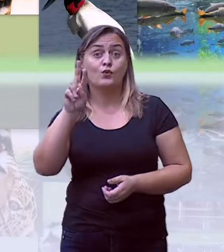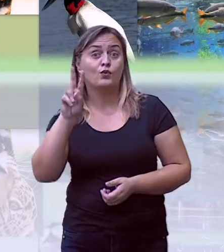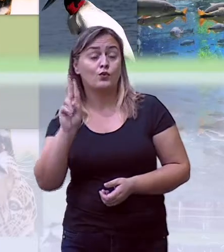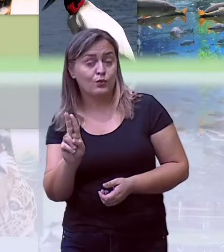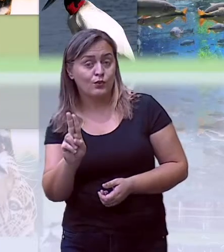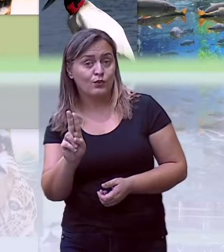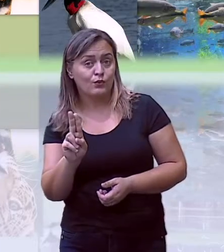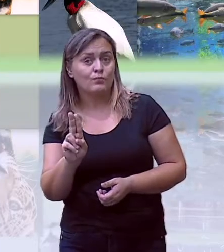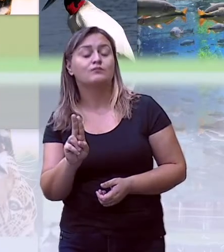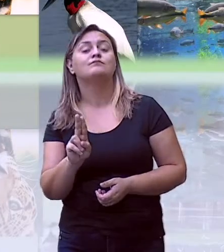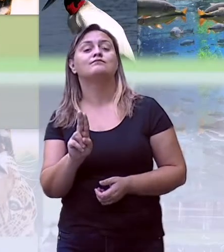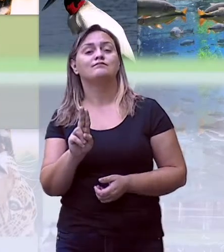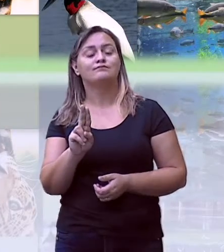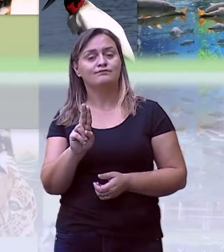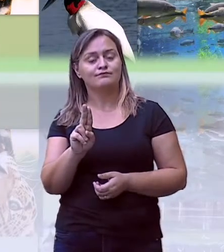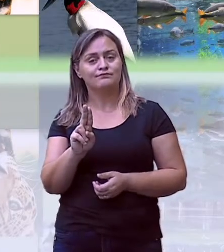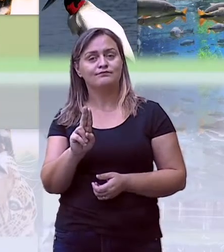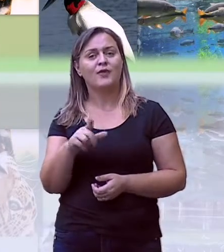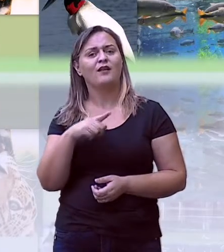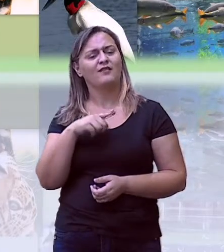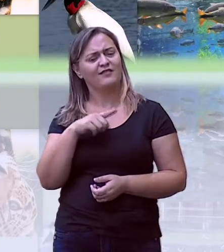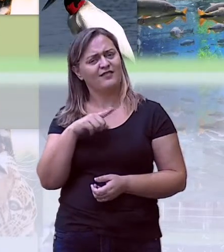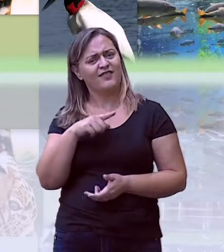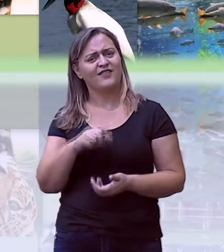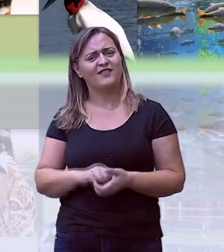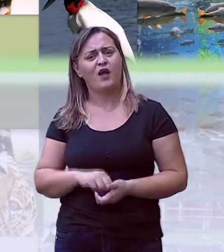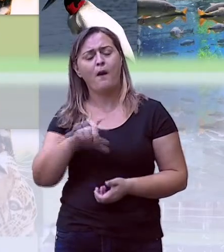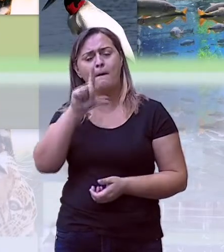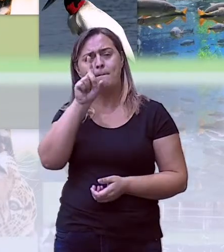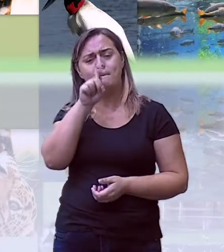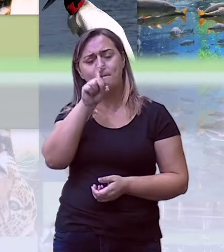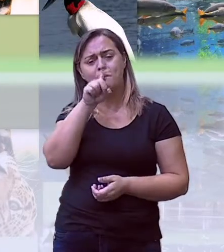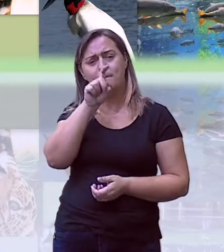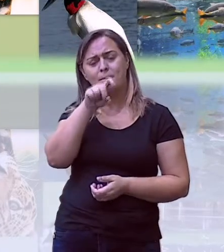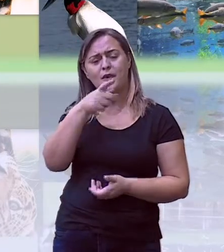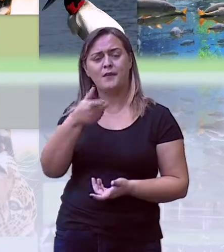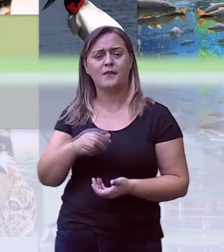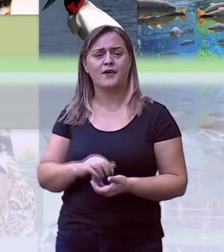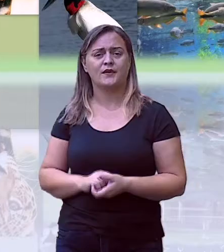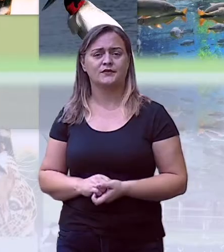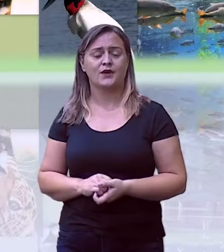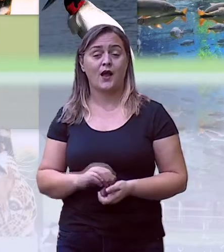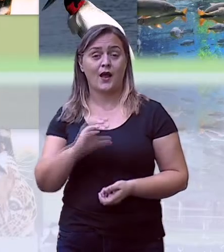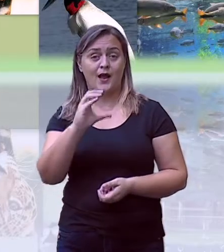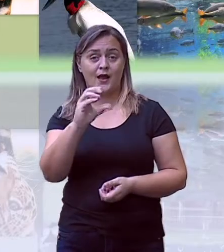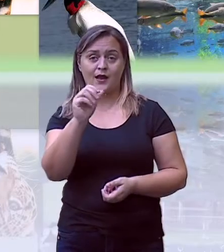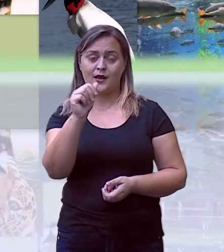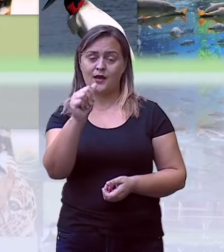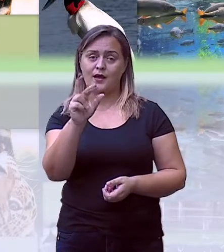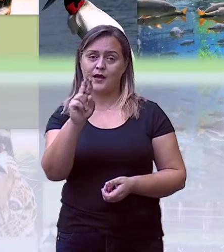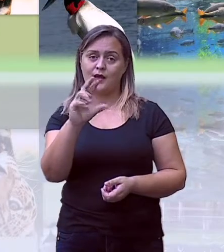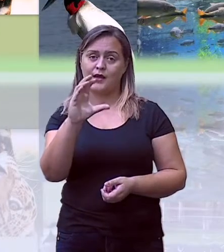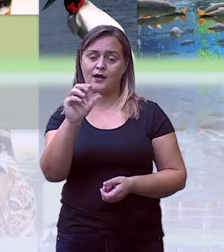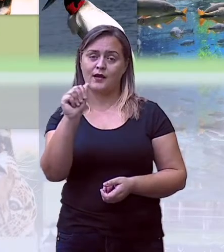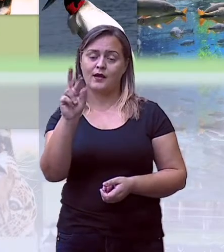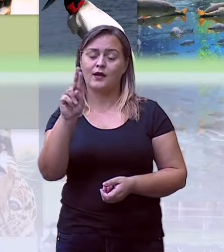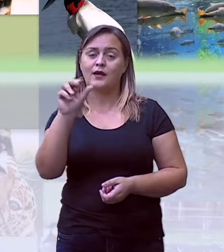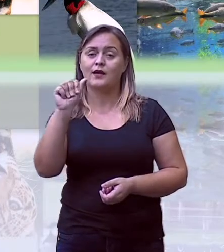siriemas, papagaios, coleirinhos, gaviões, carcarás,